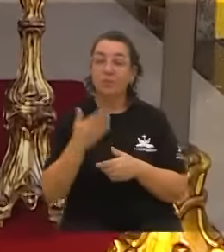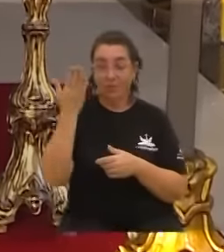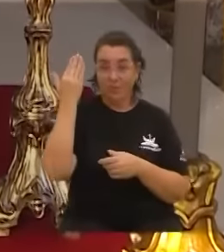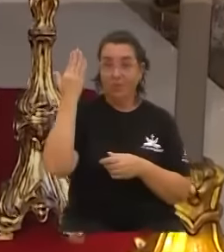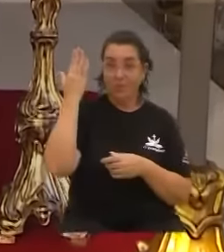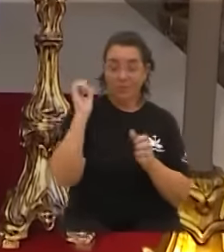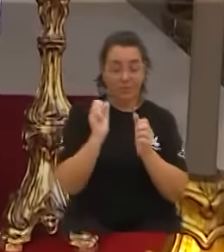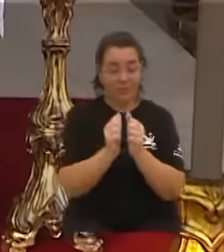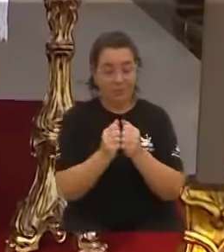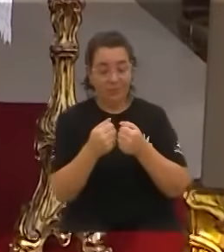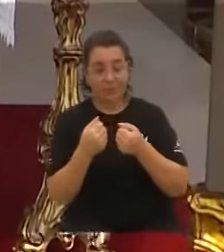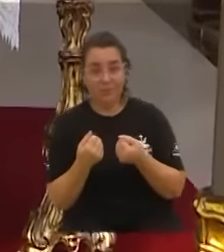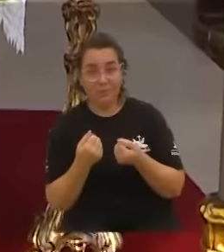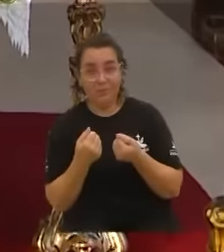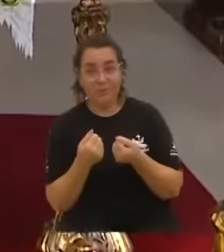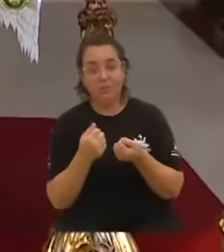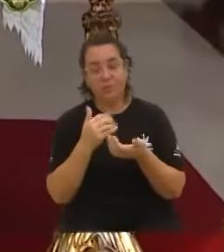Partiste aqui.